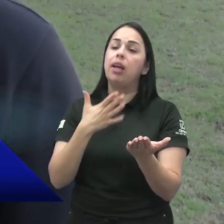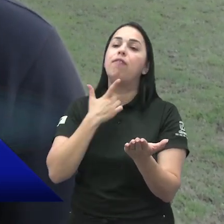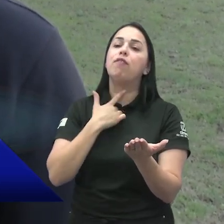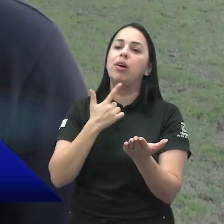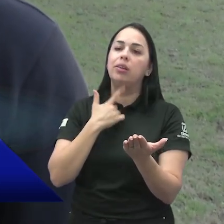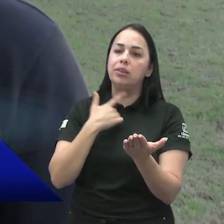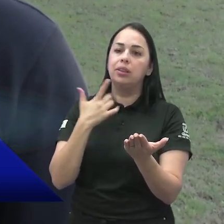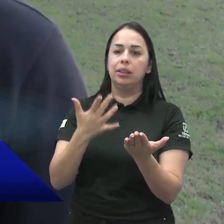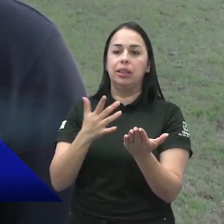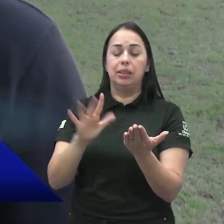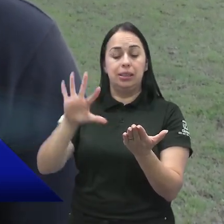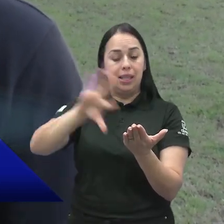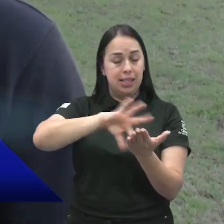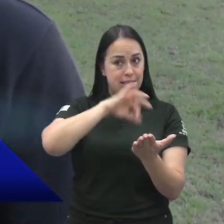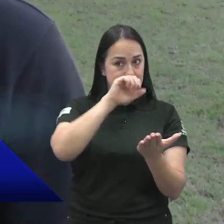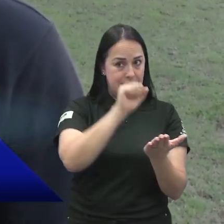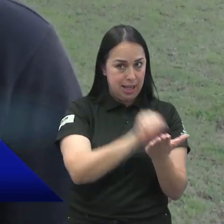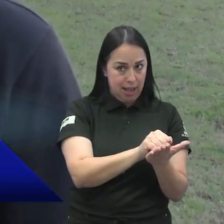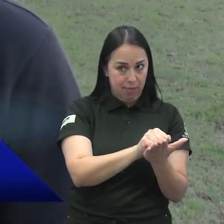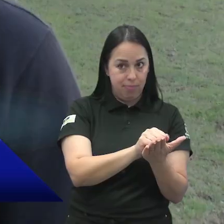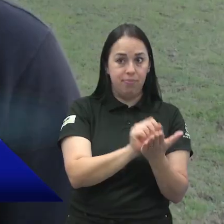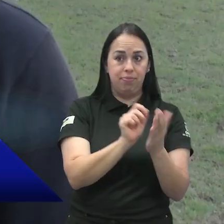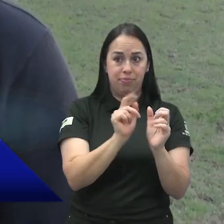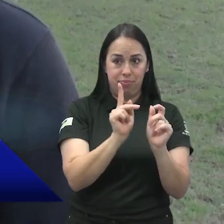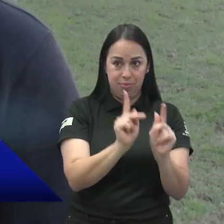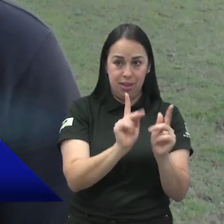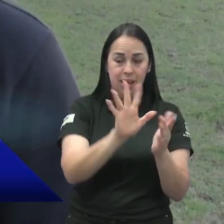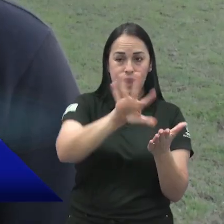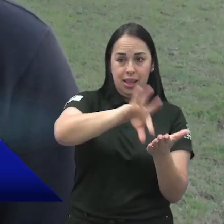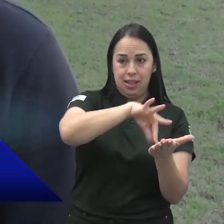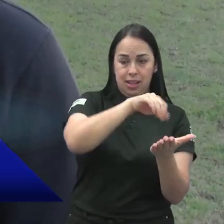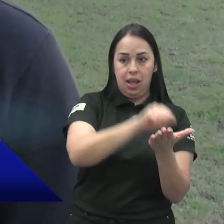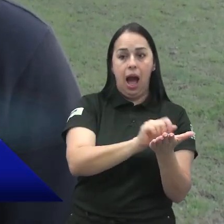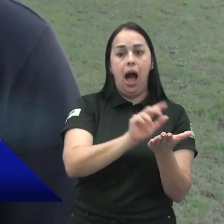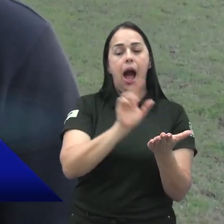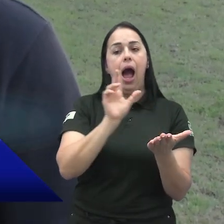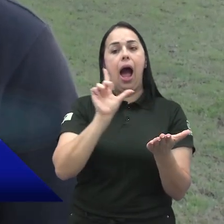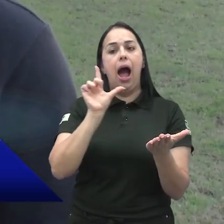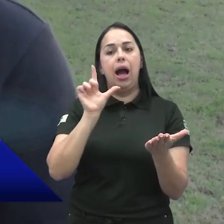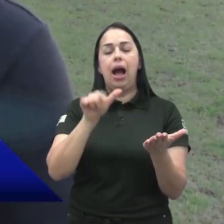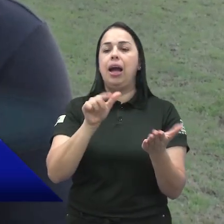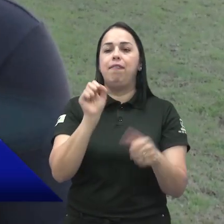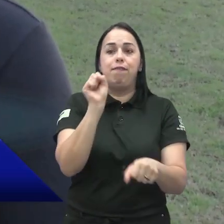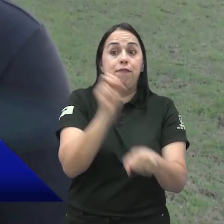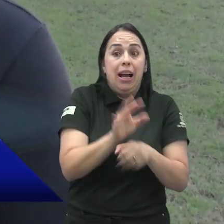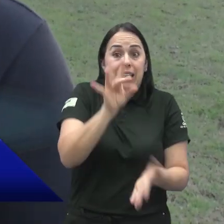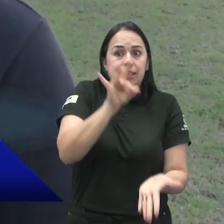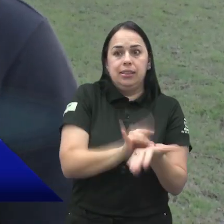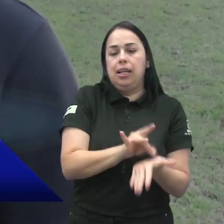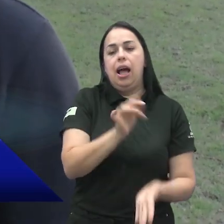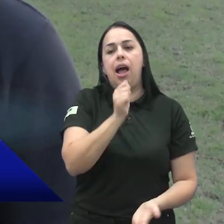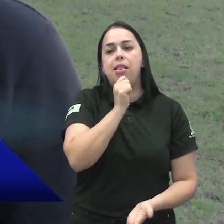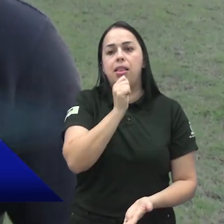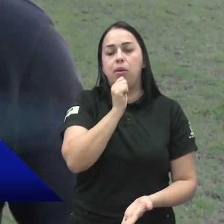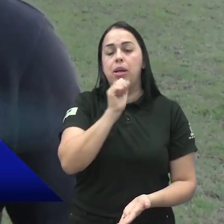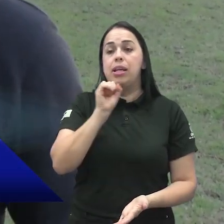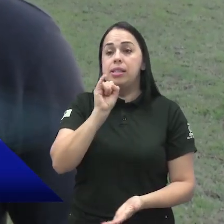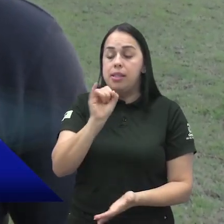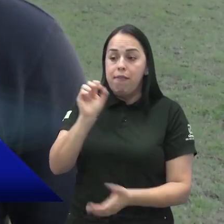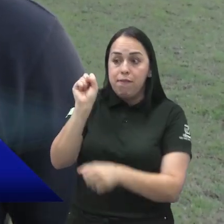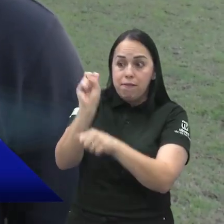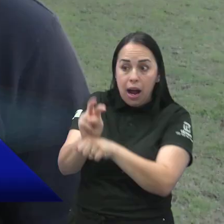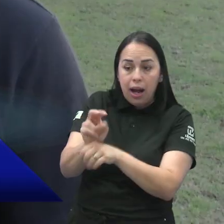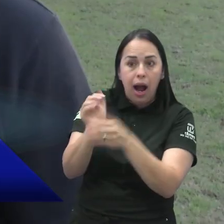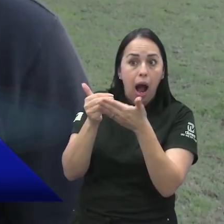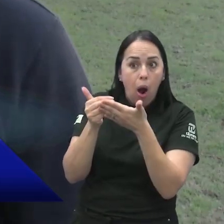quer fazer. Você faz uma pré-inscrição, quer dizer, no momento que você faz uma pré-inscrição não garante ainda a sua vaga, mas existindo a